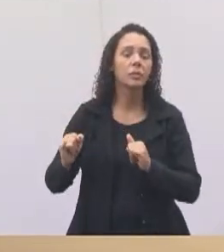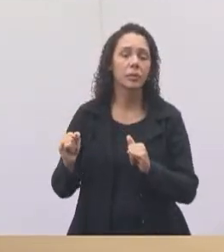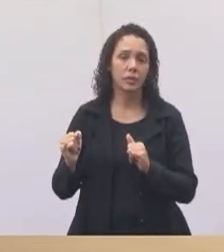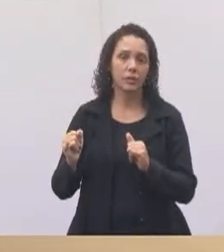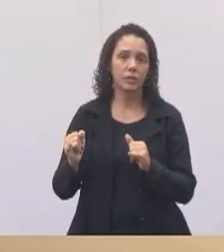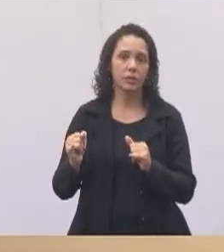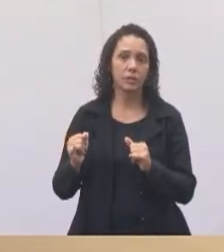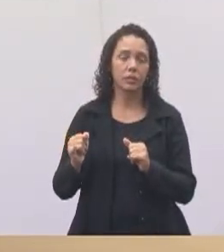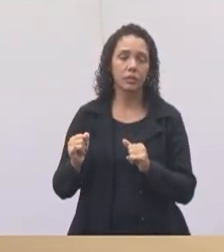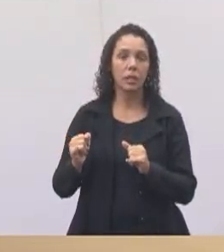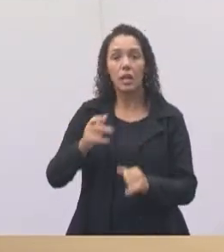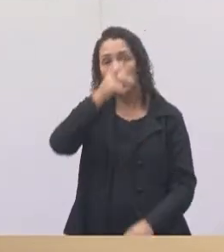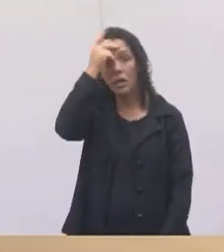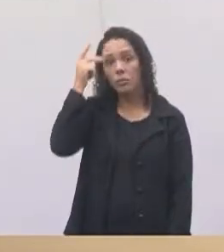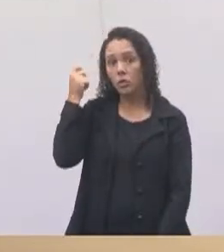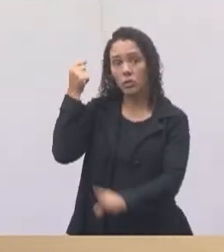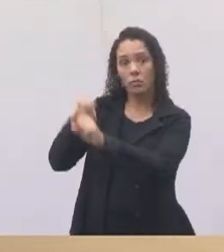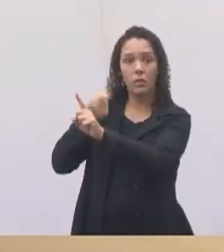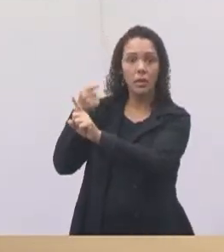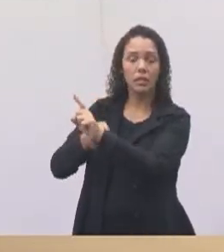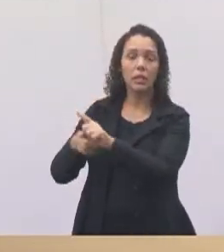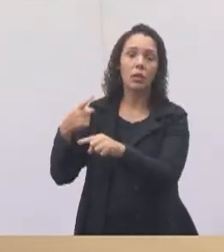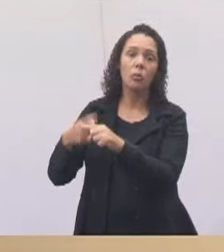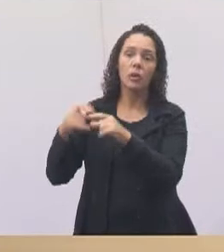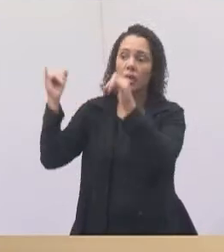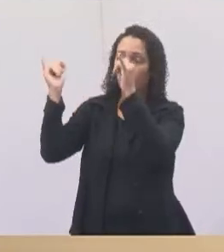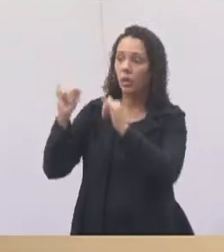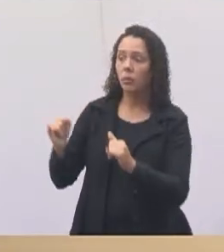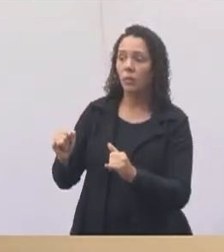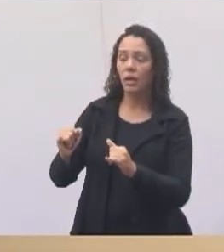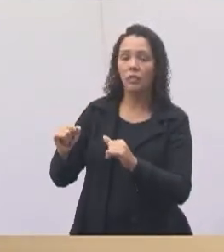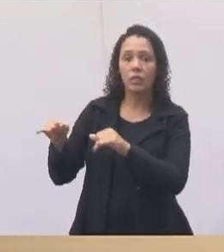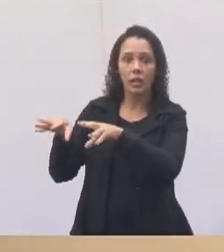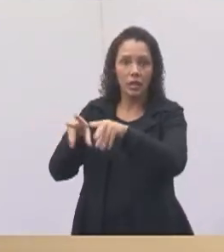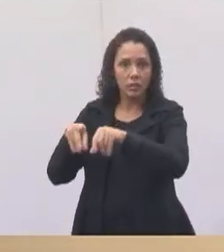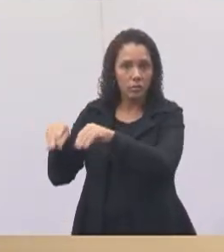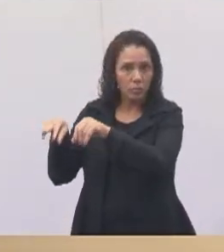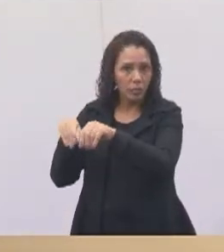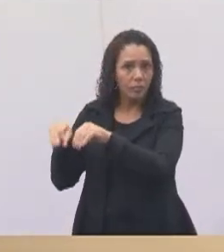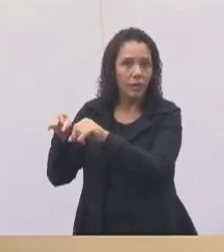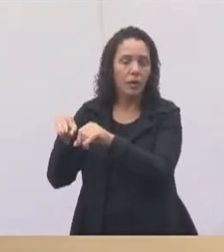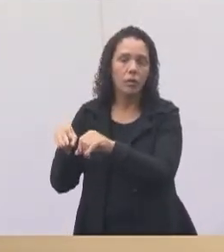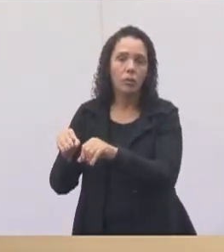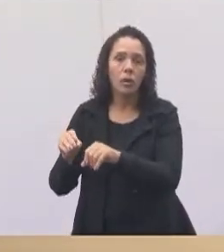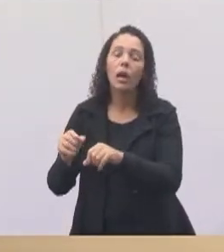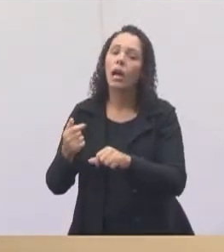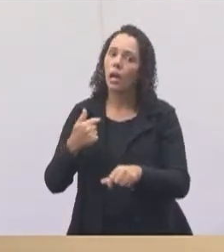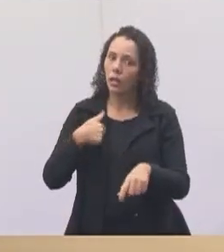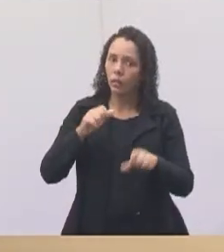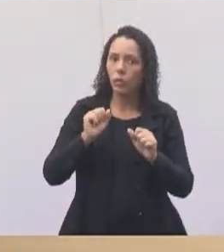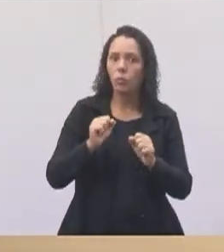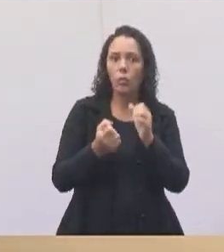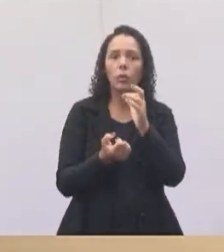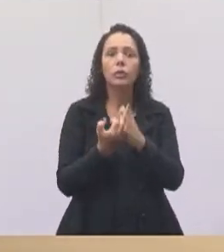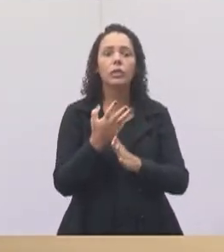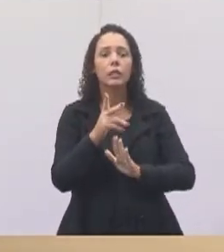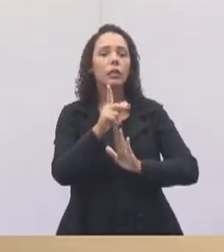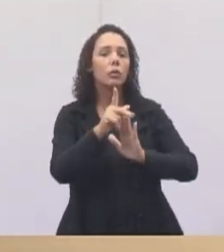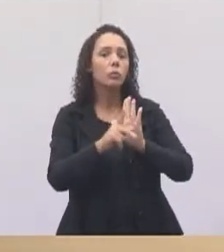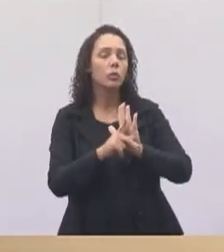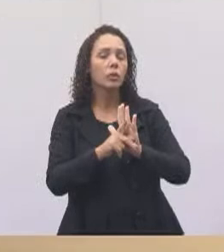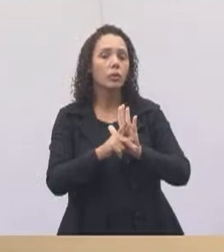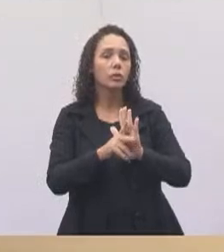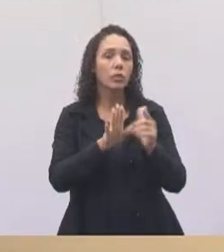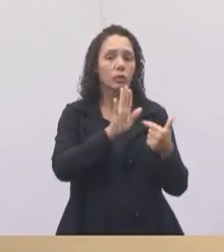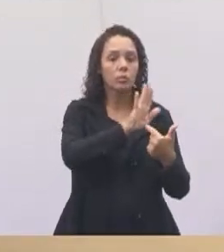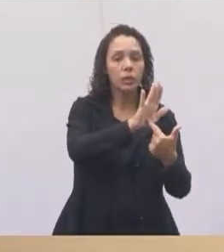E alguém agrediu ele porque esse santo é de barro. Eu posso fazer aqui um projeto que possa levantar a questão na